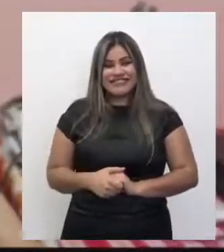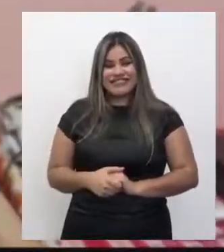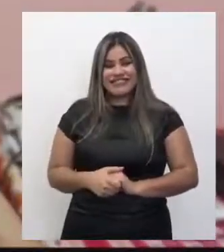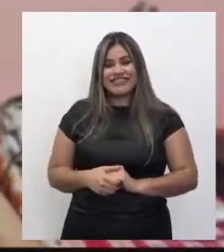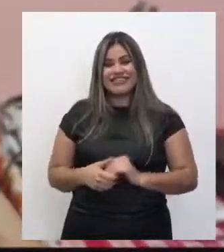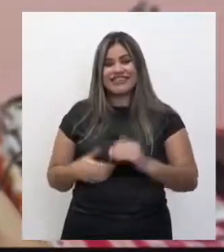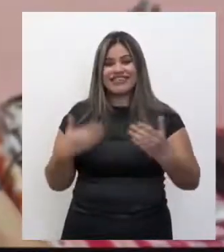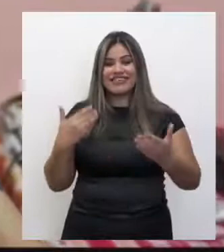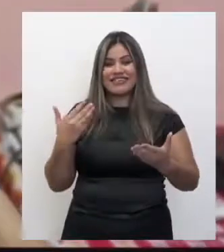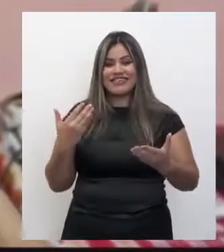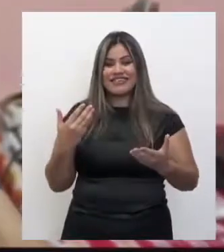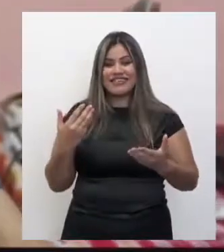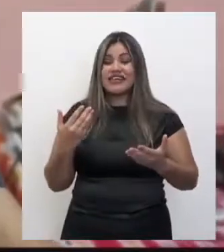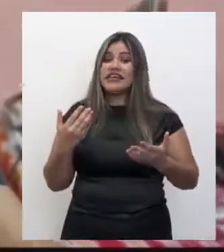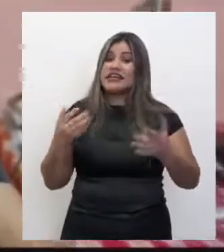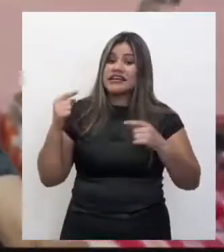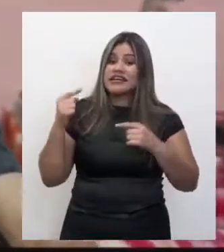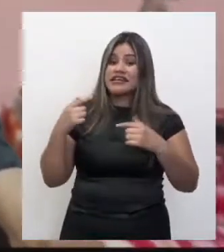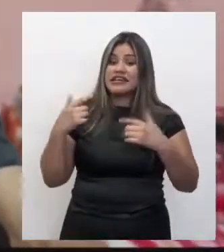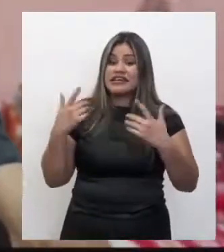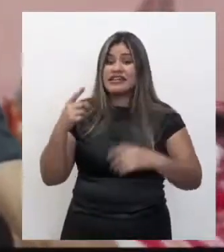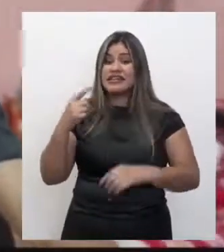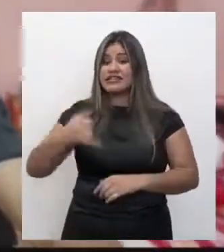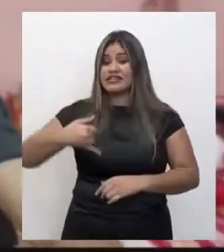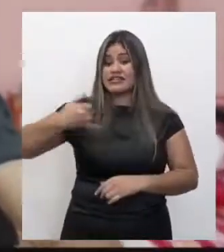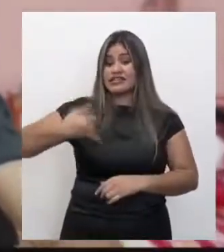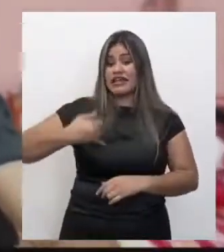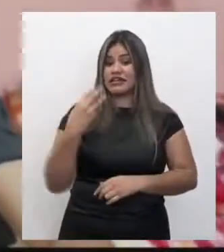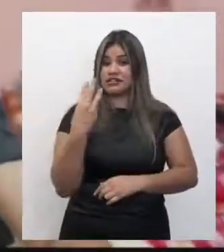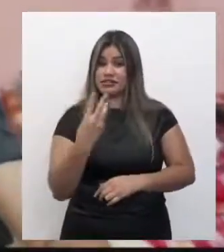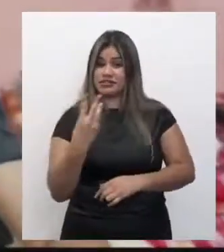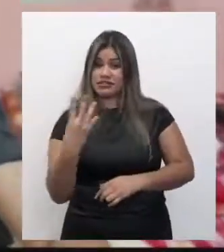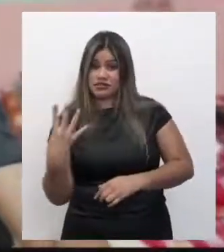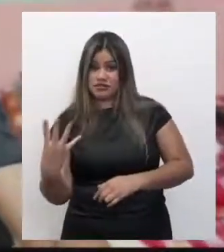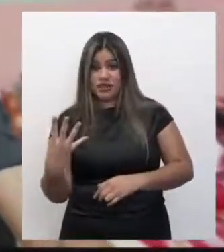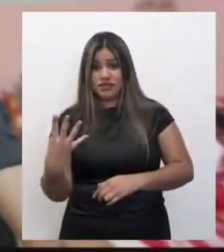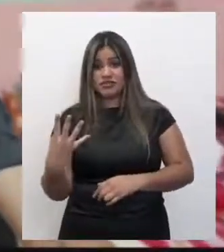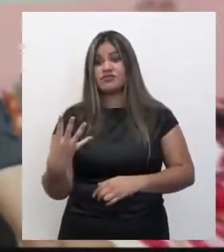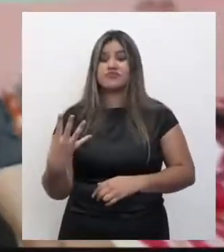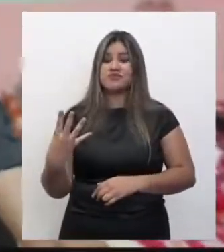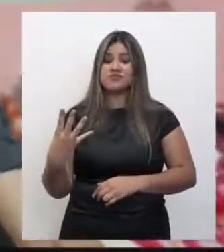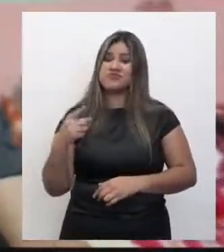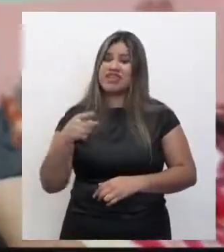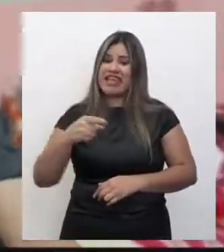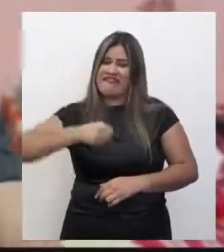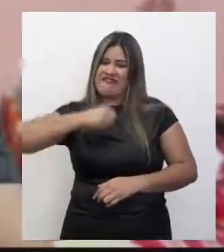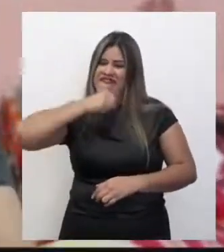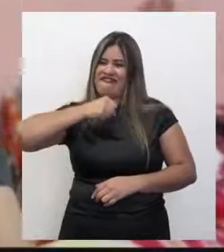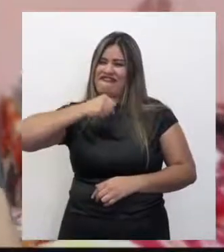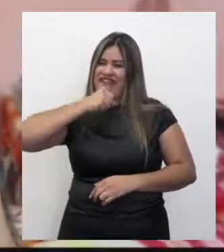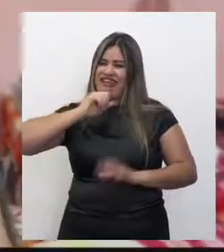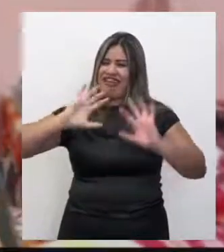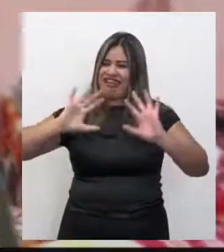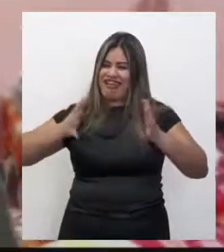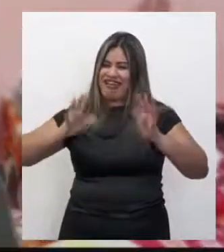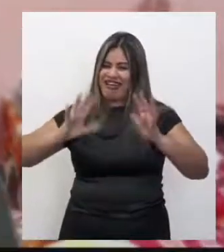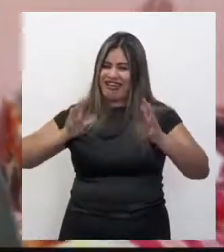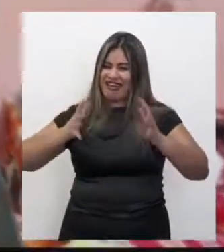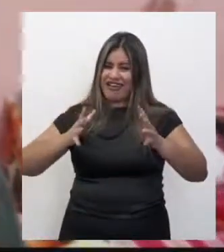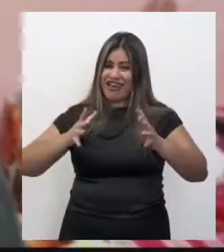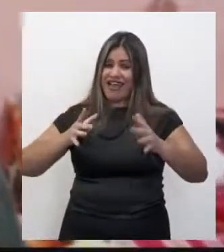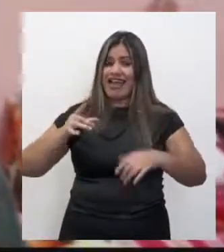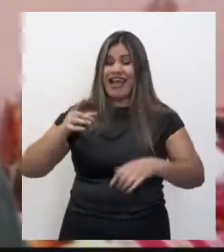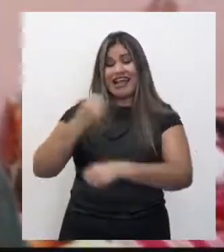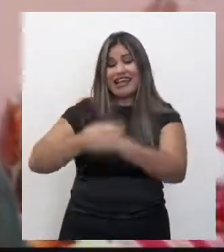Gente, o PC, ele tem 34 anos, tá ficando tiozinho já. Esse